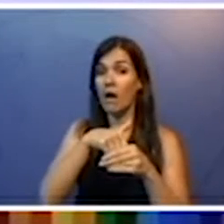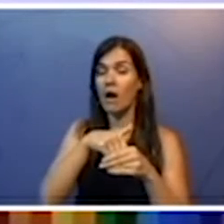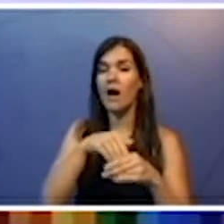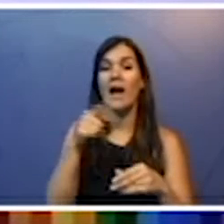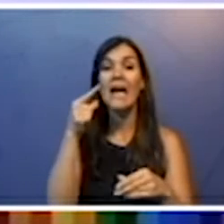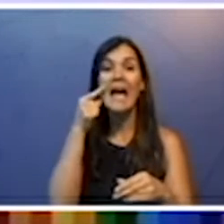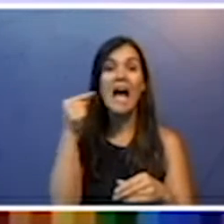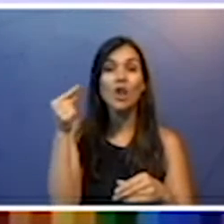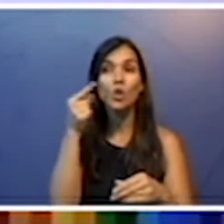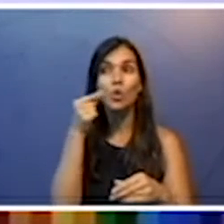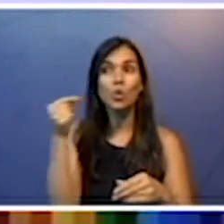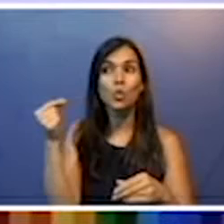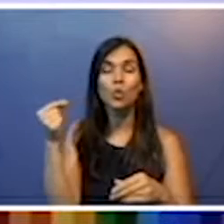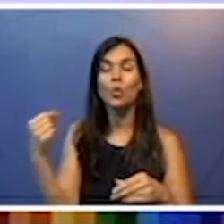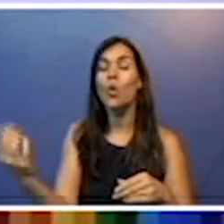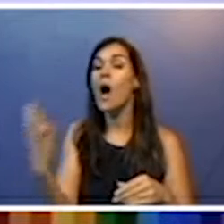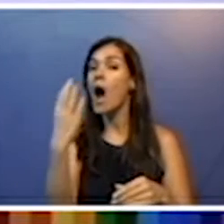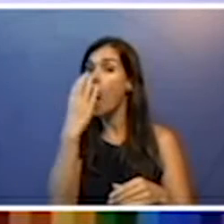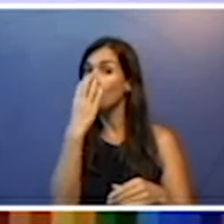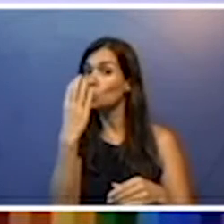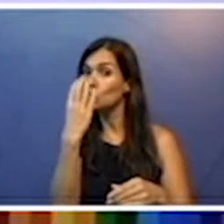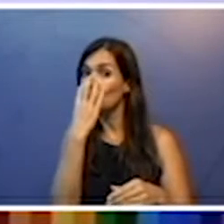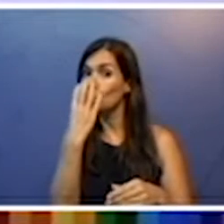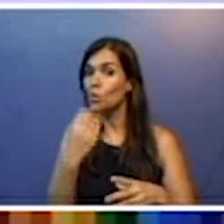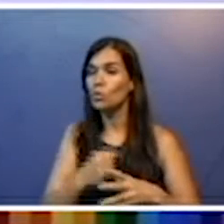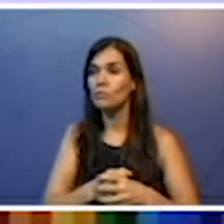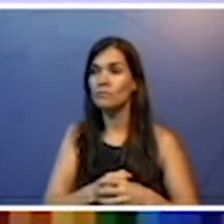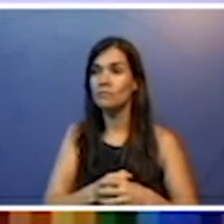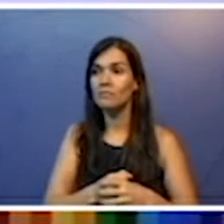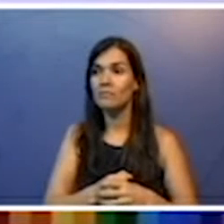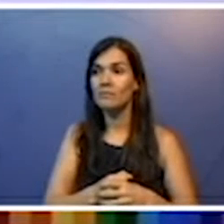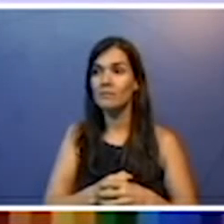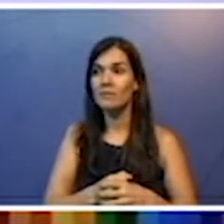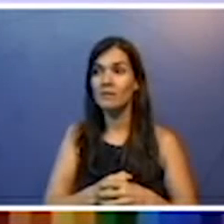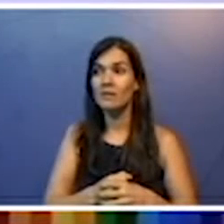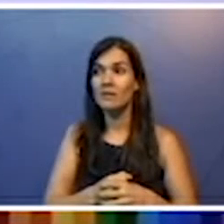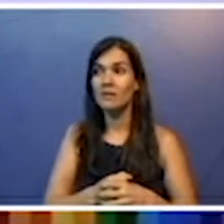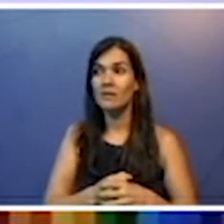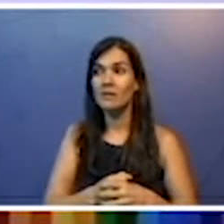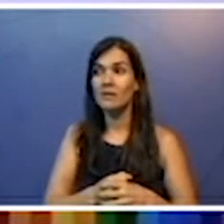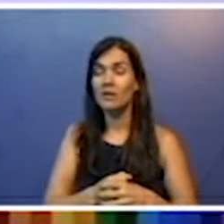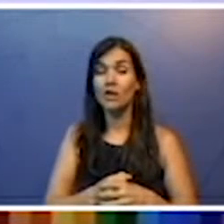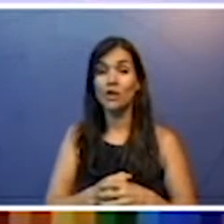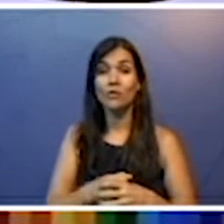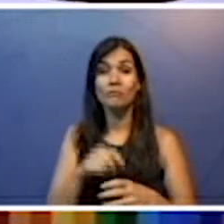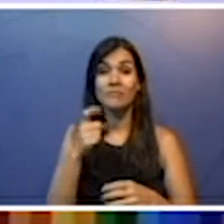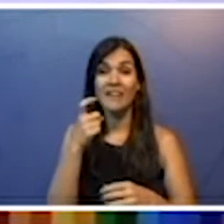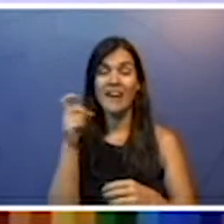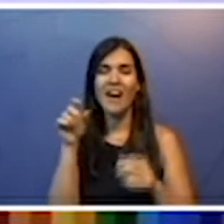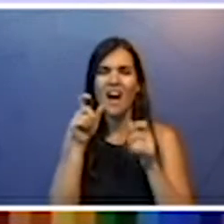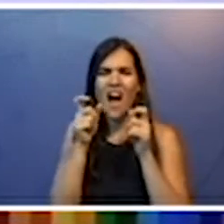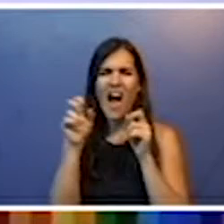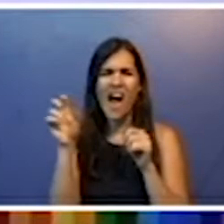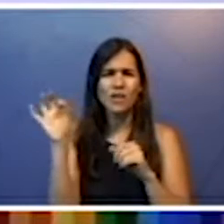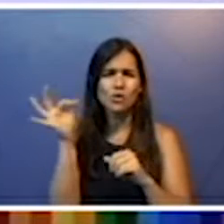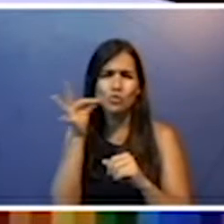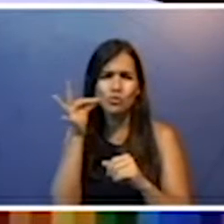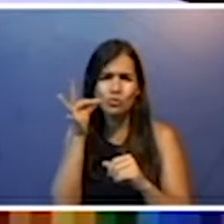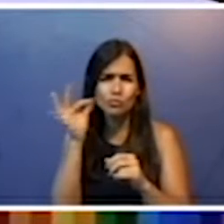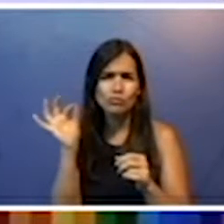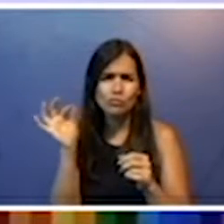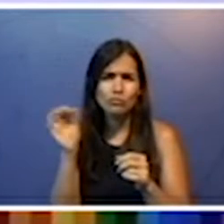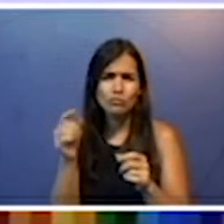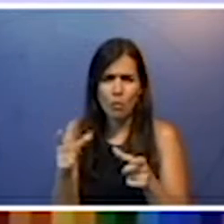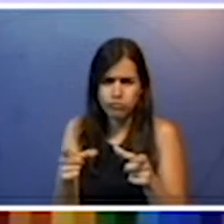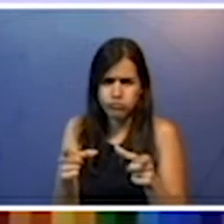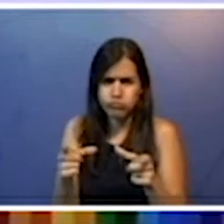gato, o cachorro e o hamster, tá? Então aqui, ó, nós